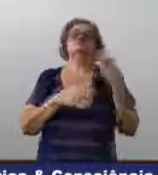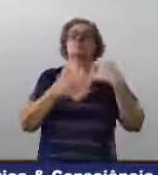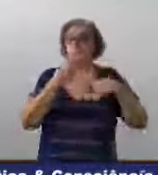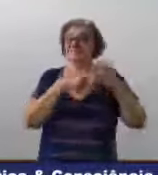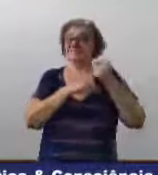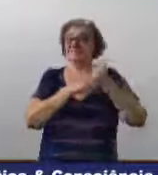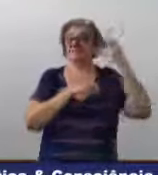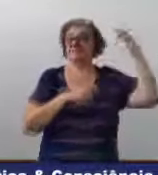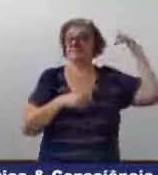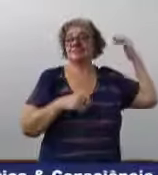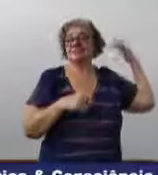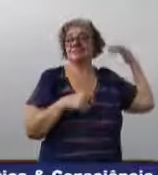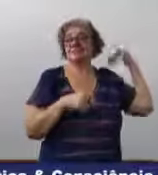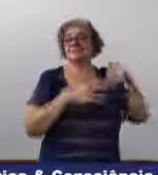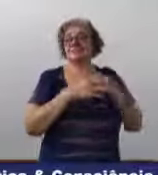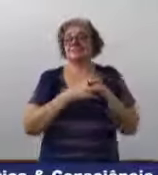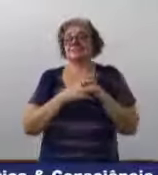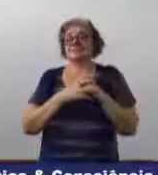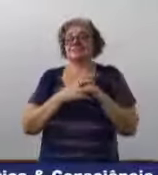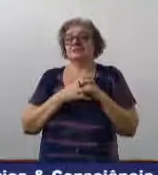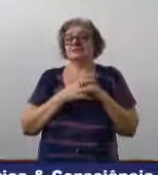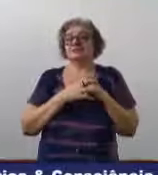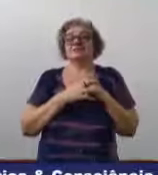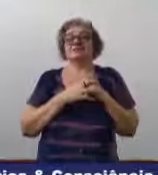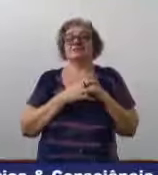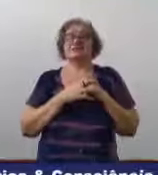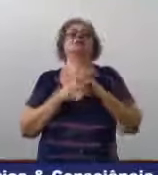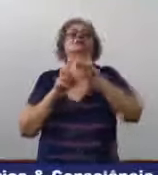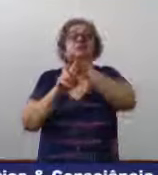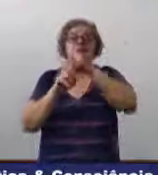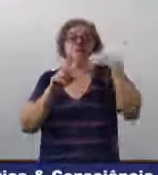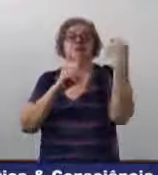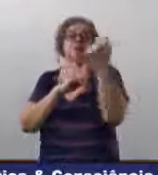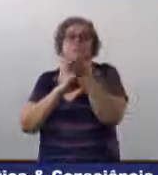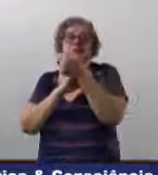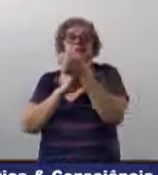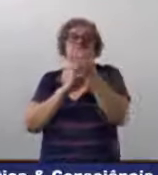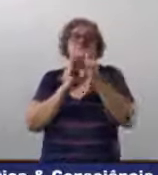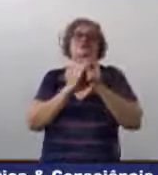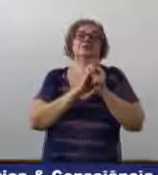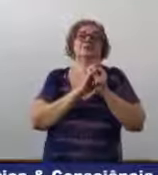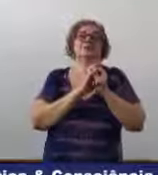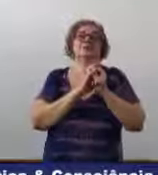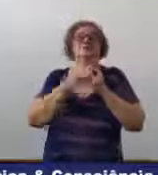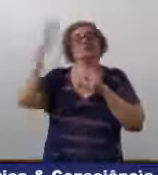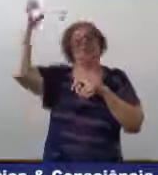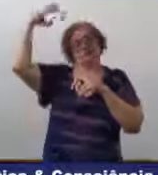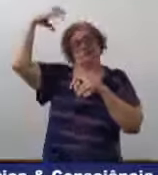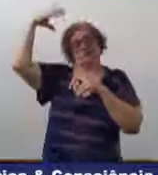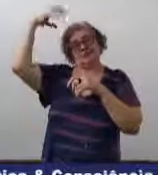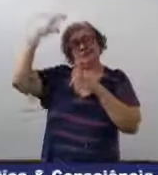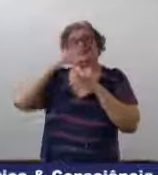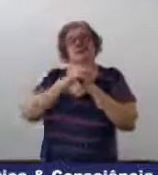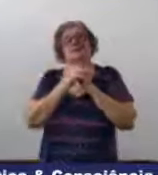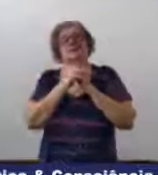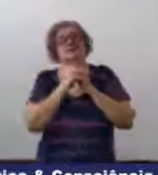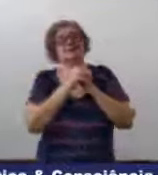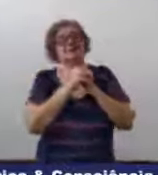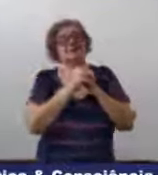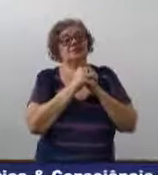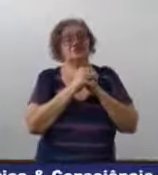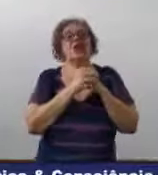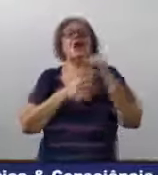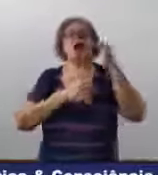Houve um banho que foi o banho mais importante da humanidade. Do mesmo cidadão que gostava muito de